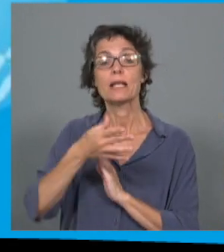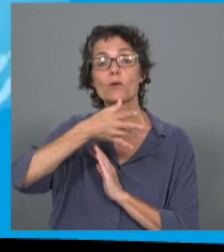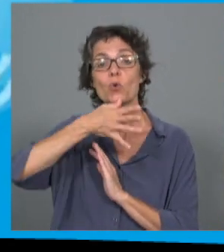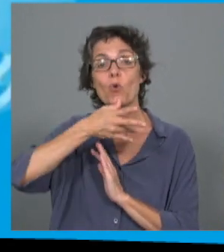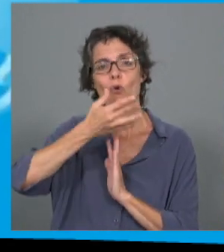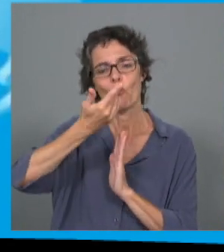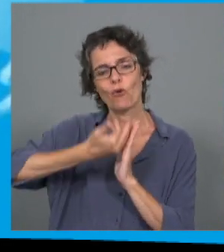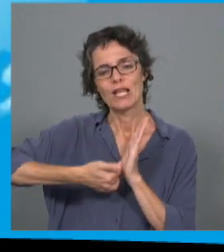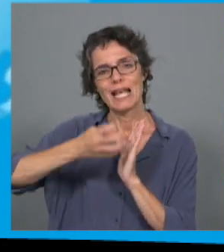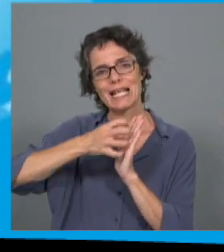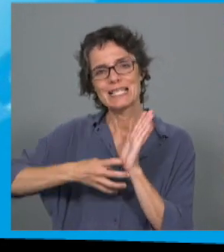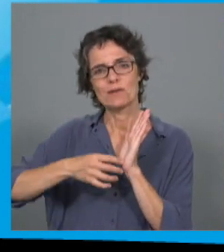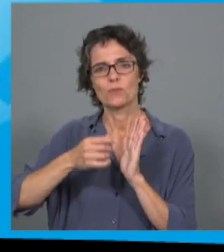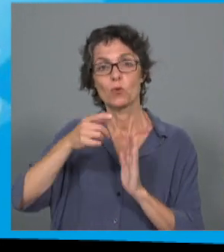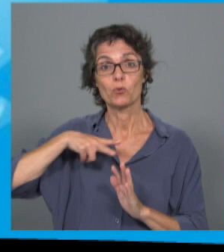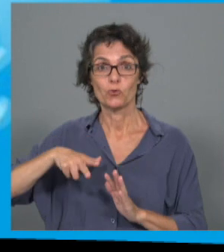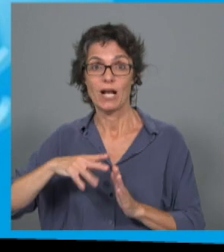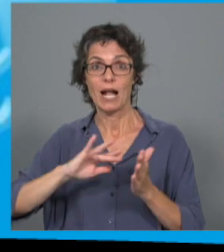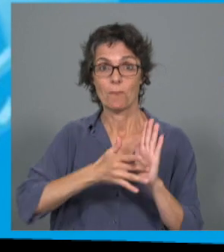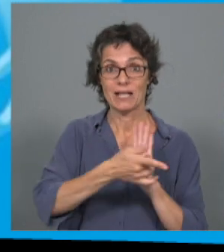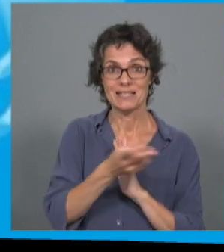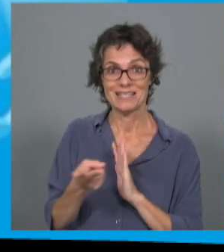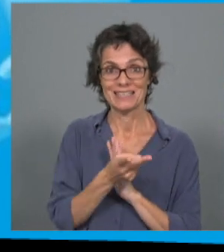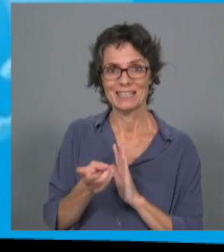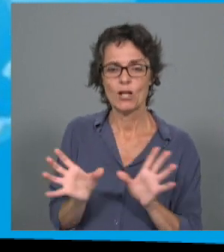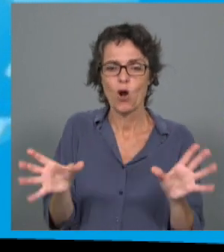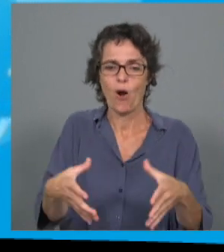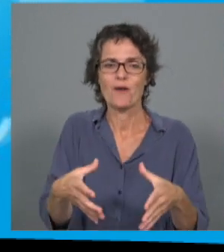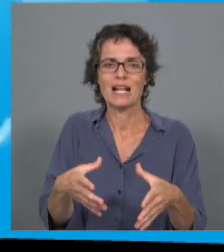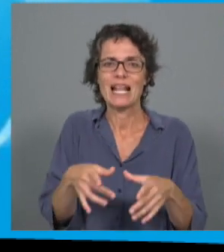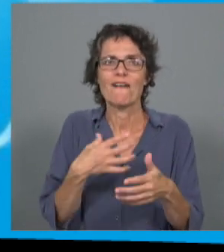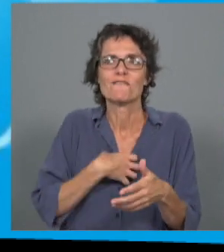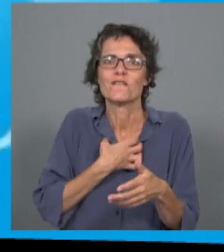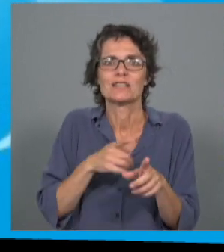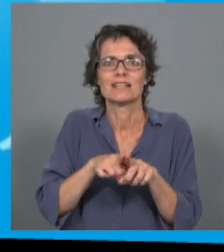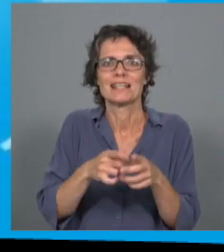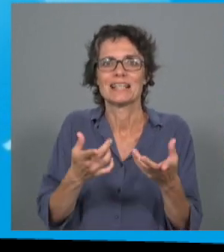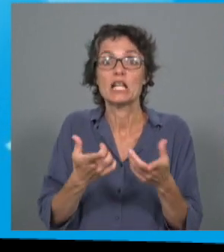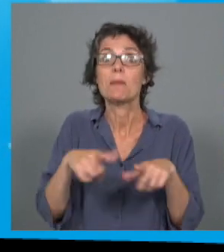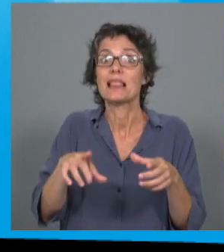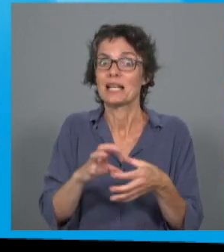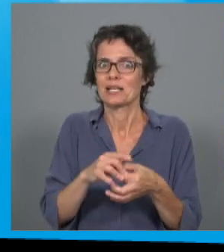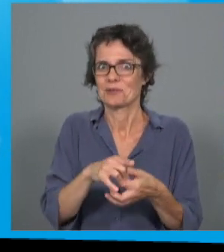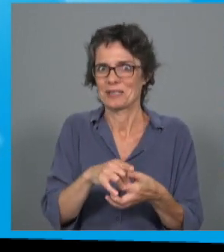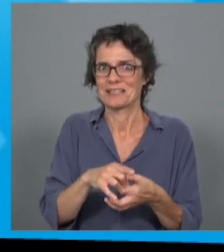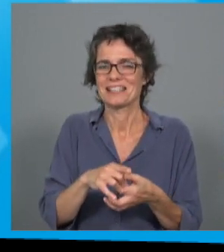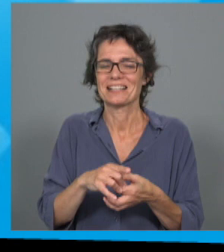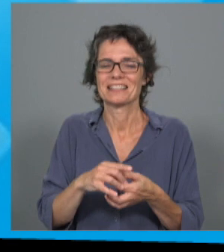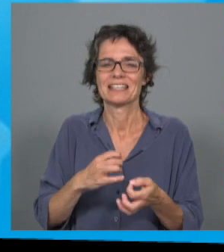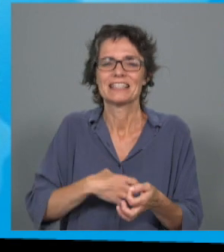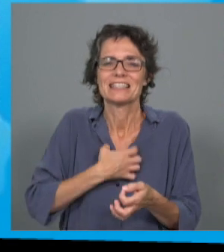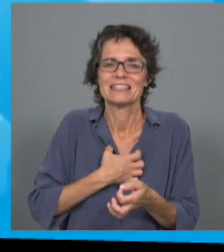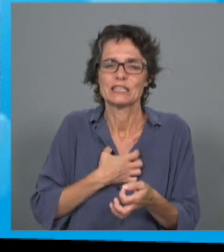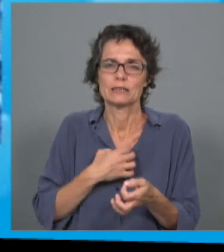quer de Portugal, quer do Brasil, criava também um pouco esta comunhão e esta fraternidade linguística existente entre